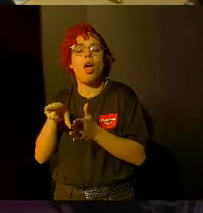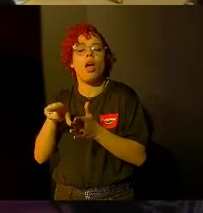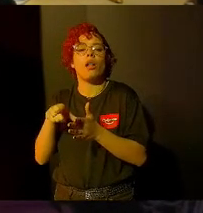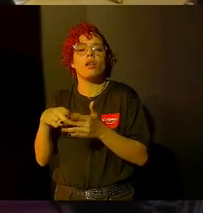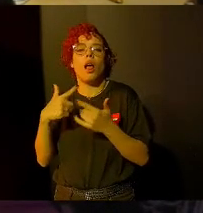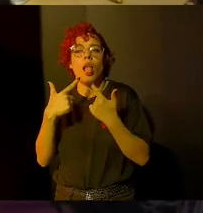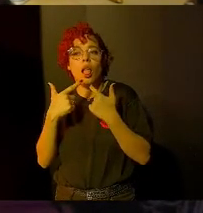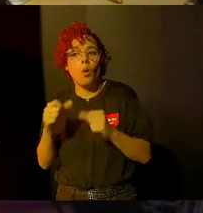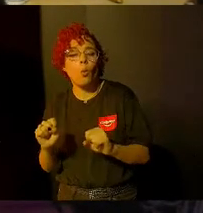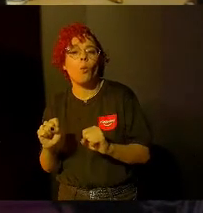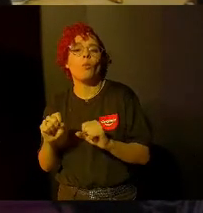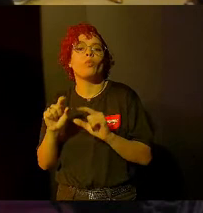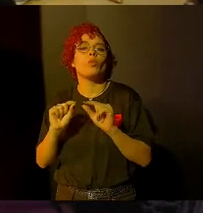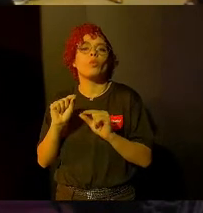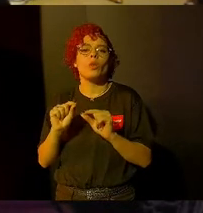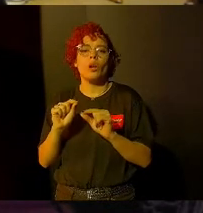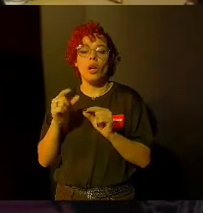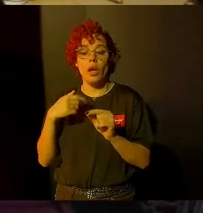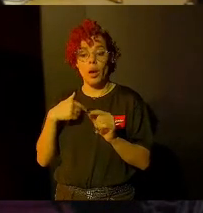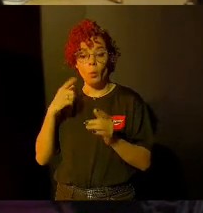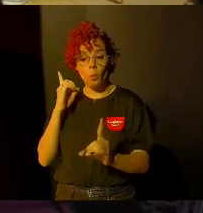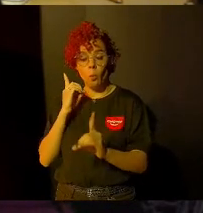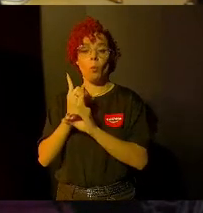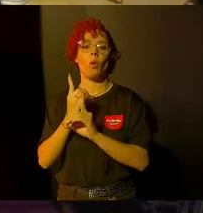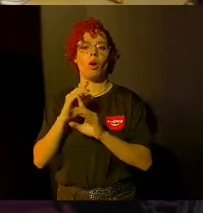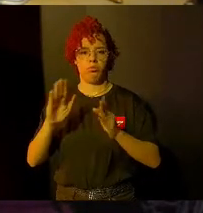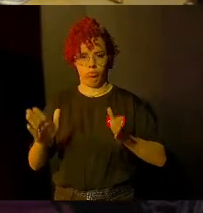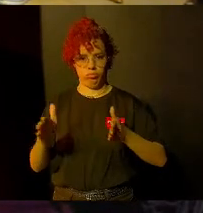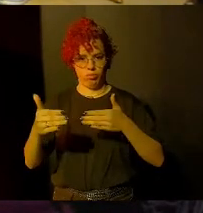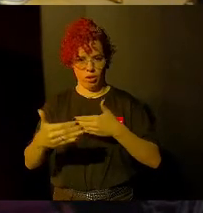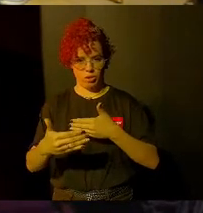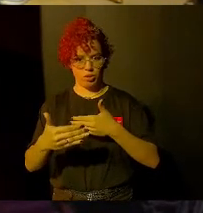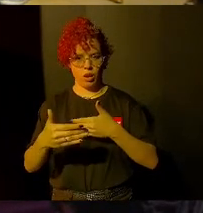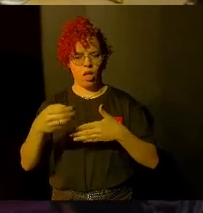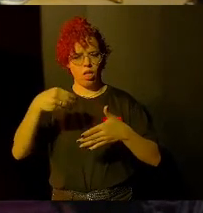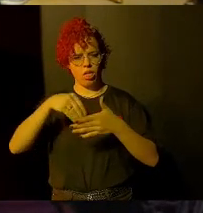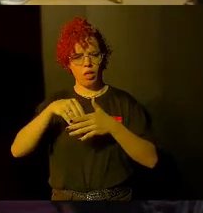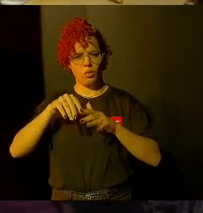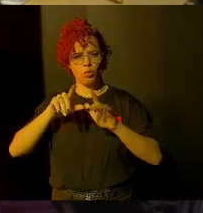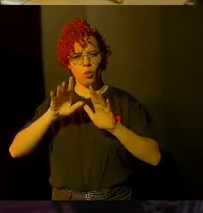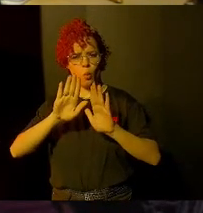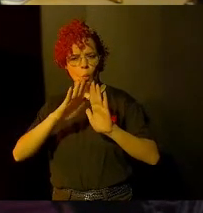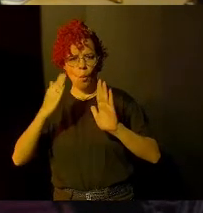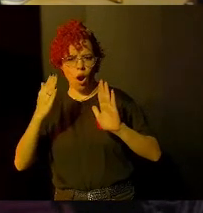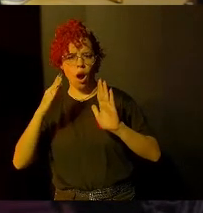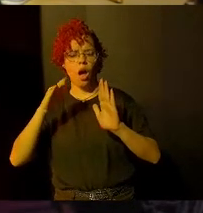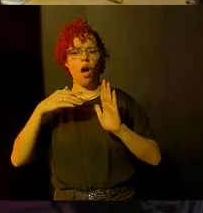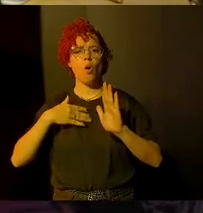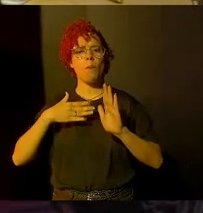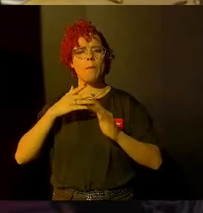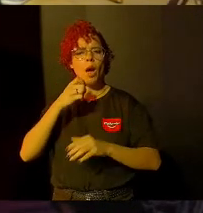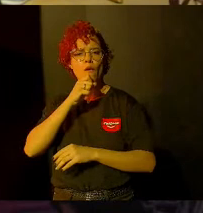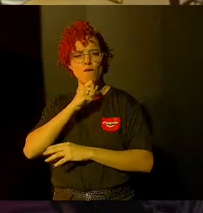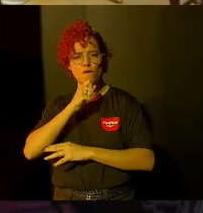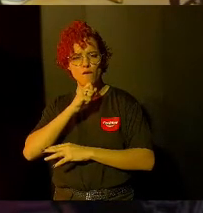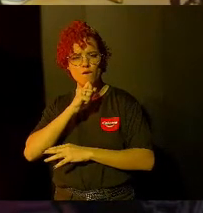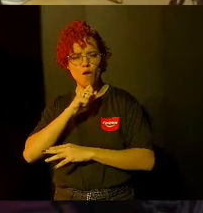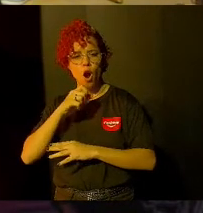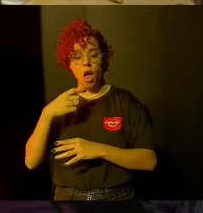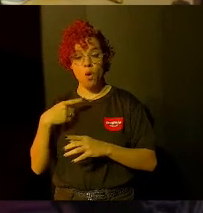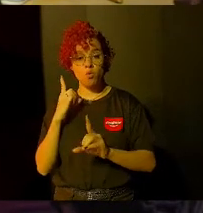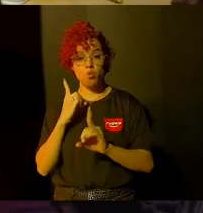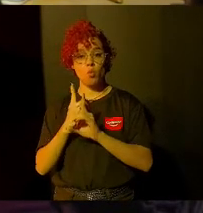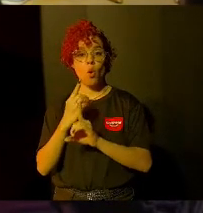né que tava no armário da minha avó e nessa caixinha encontro fotos muitas fotos de família e algumas